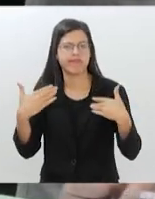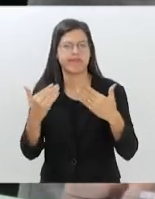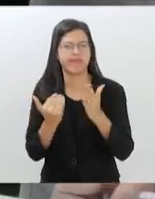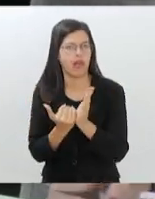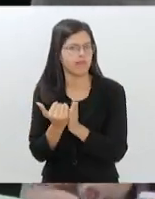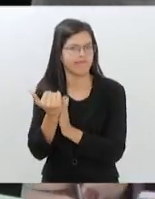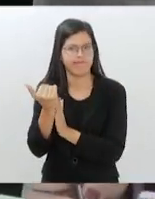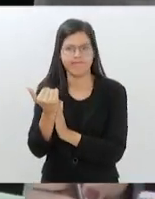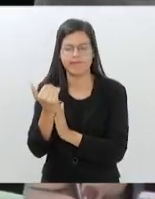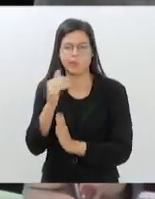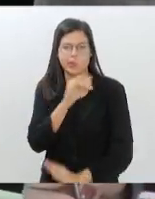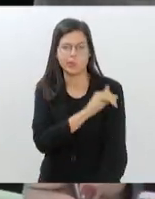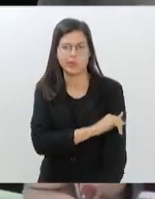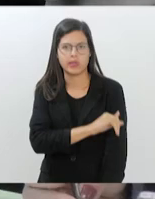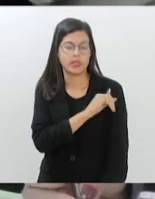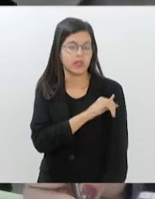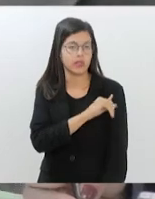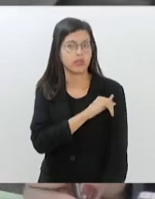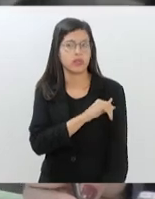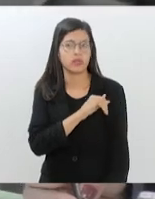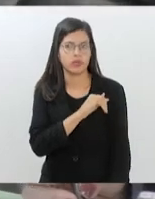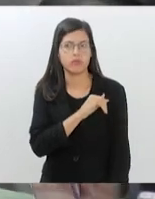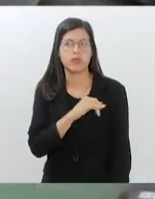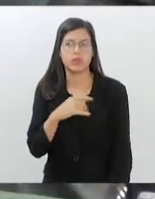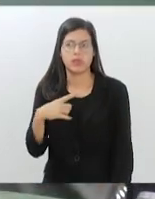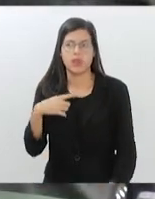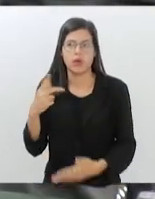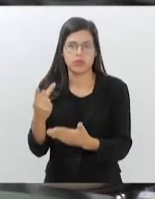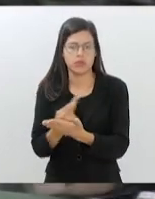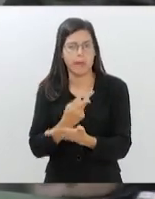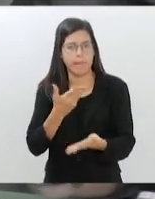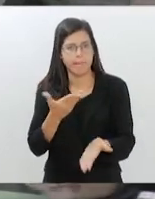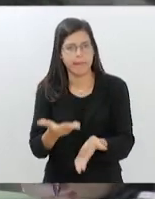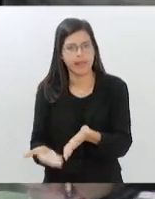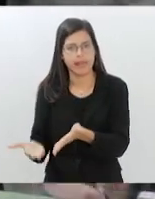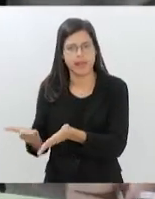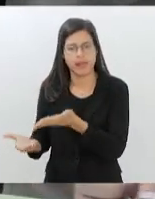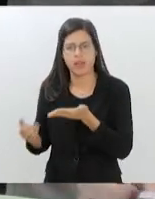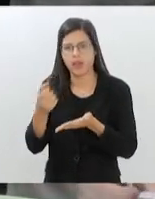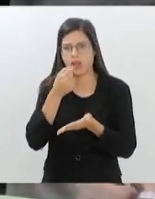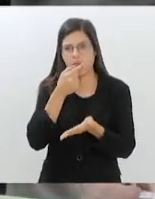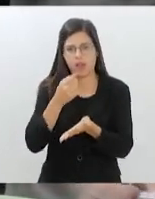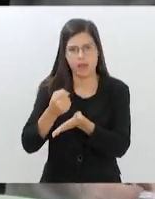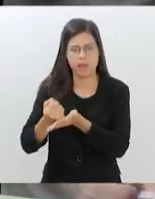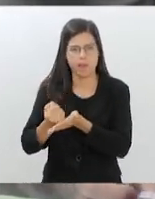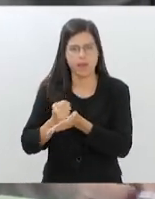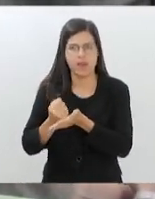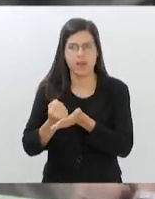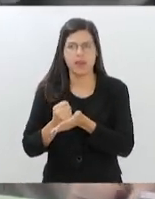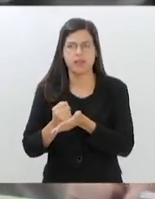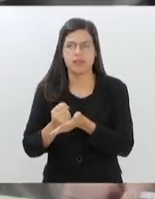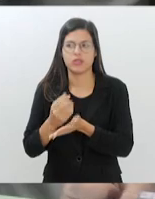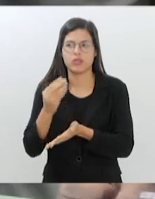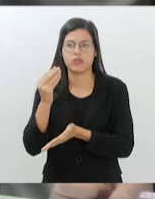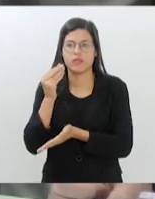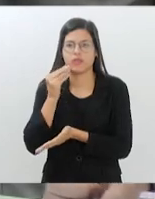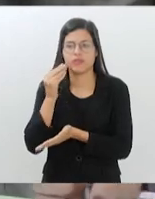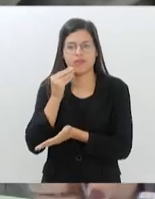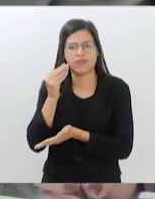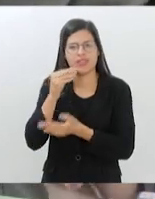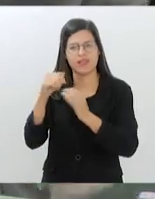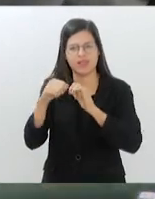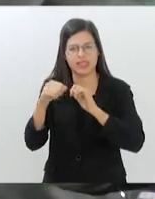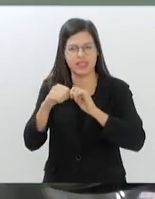Rio de Janeiro tem sido muito comum a perda de remédio e isso eu tentei fazer esse projeto